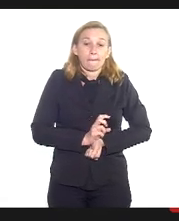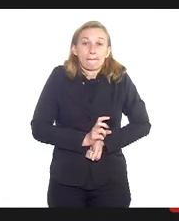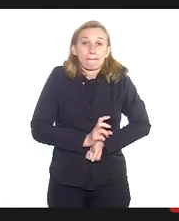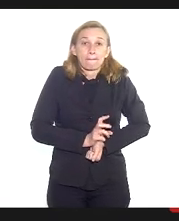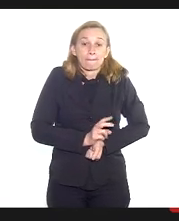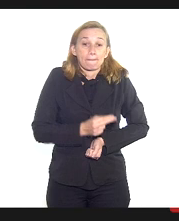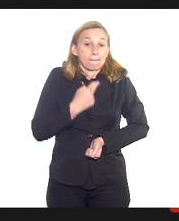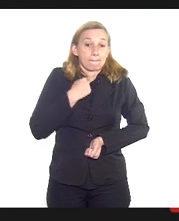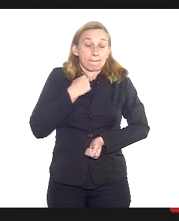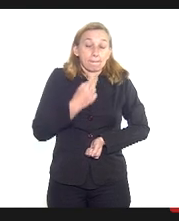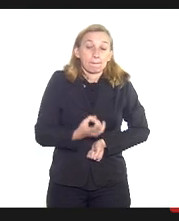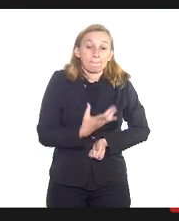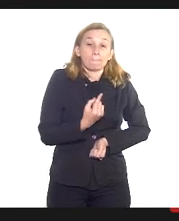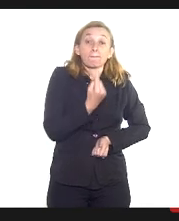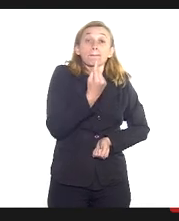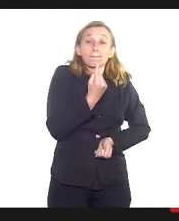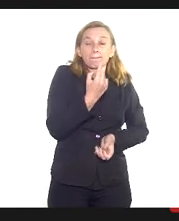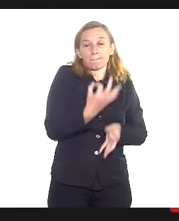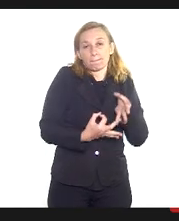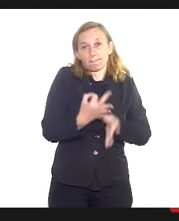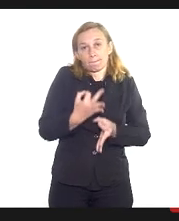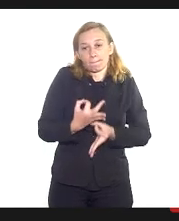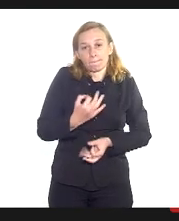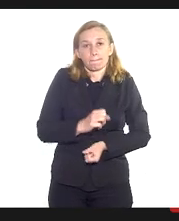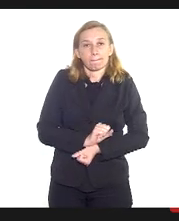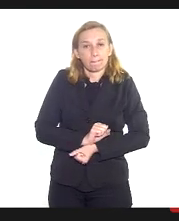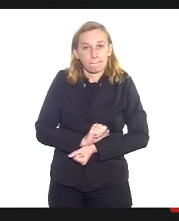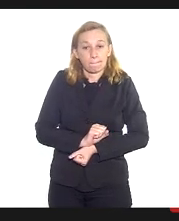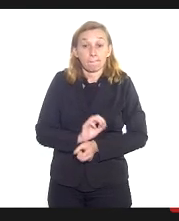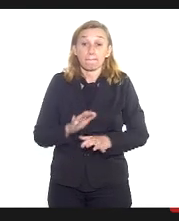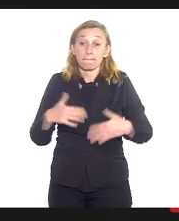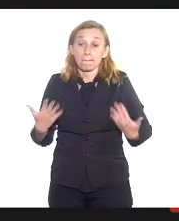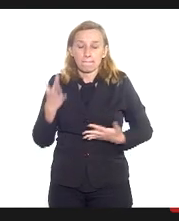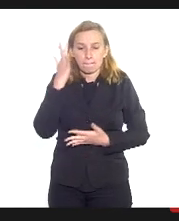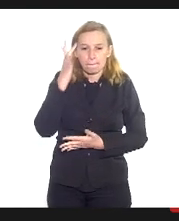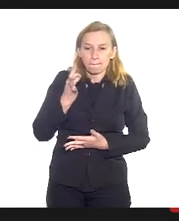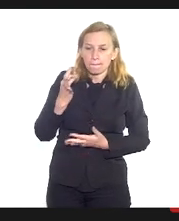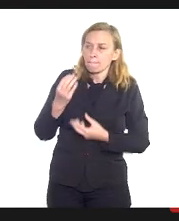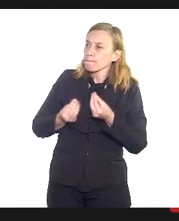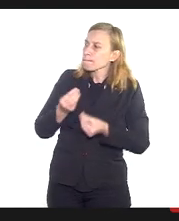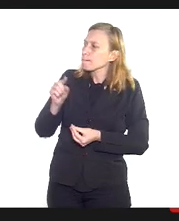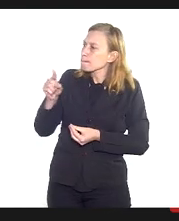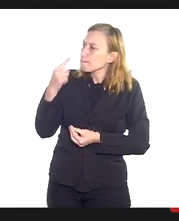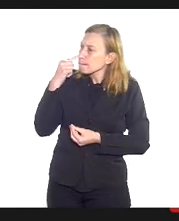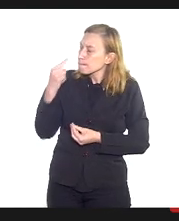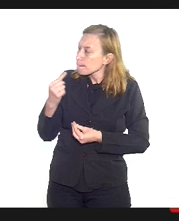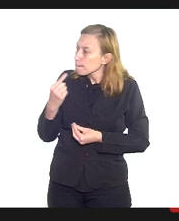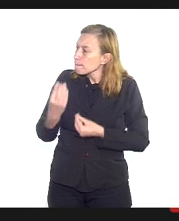ter uma instância de julgamento. Então, eu não sei como é que você está vendo, como é